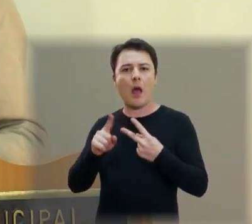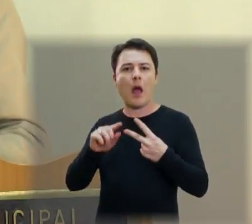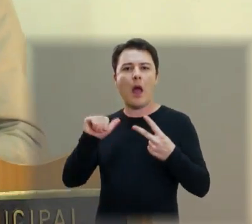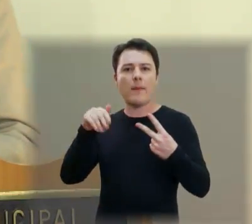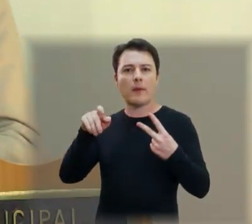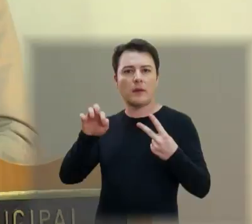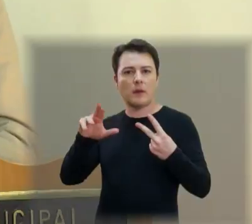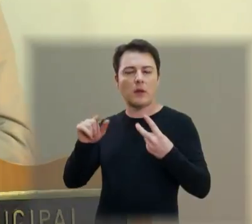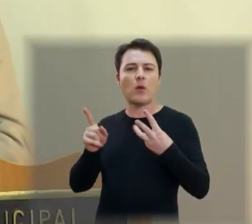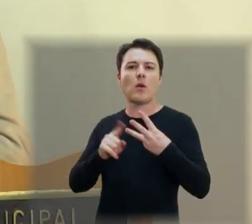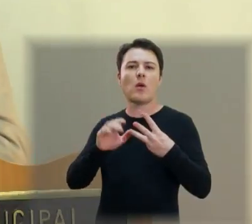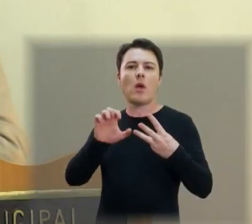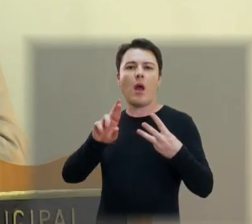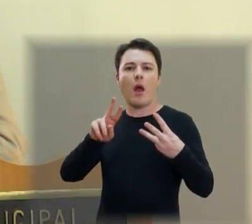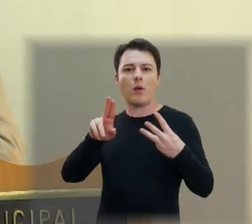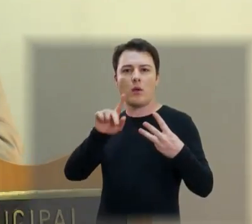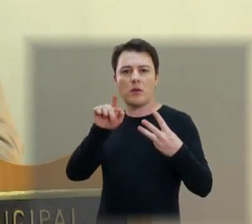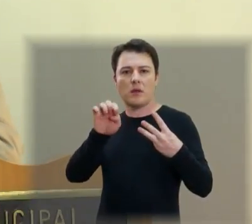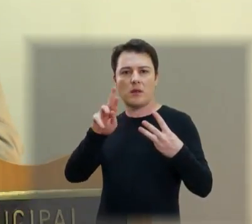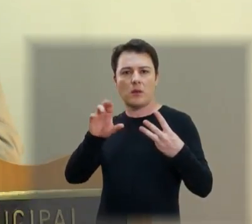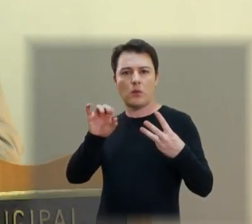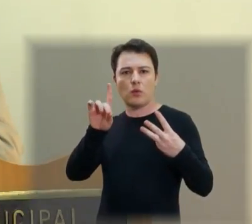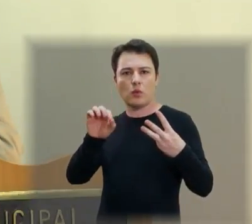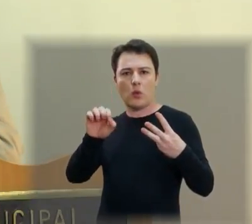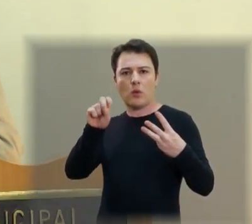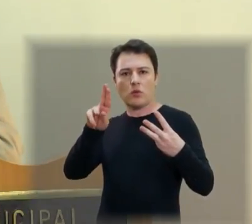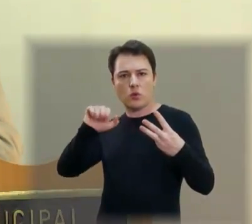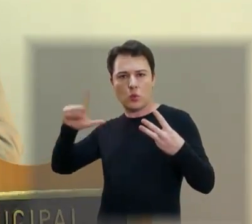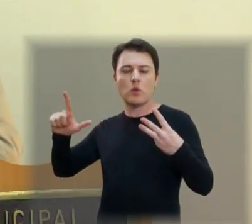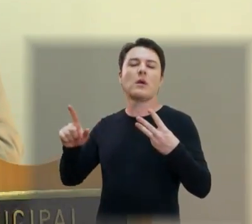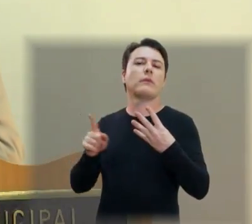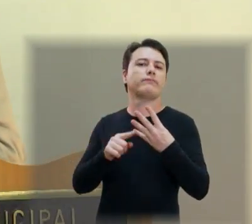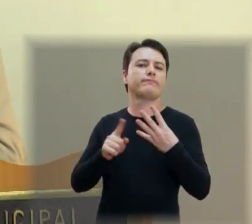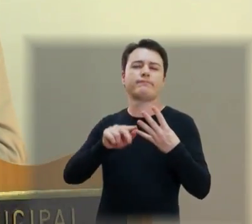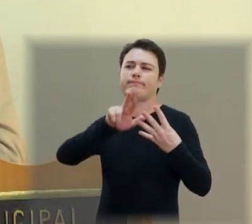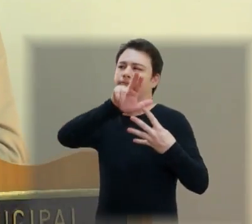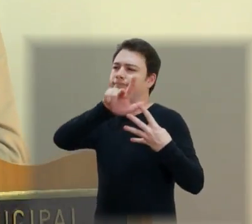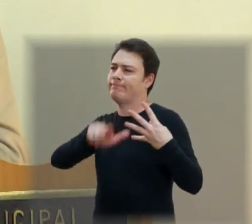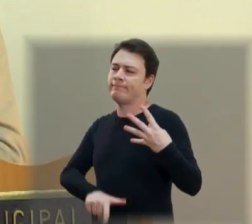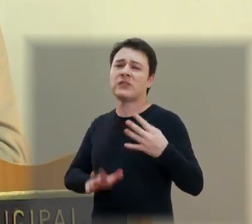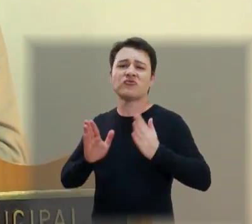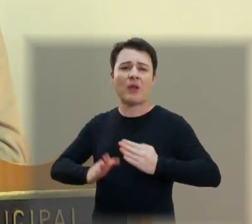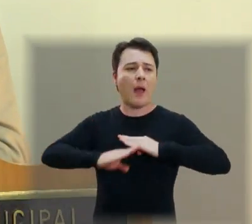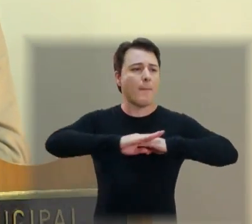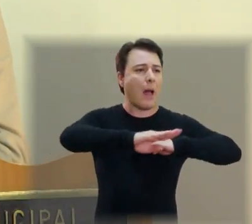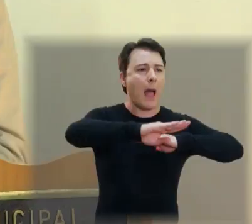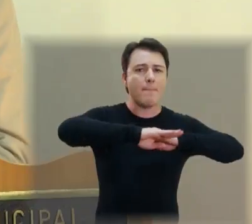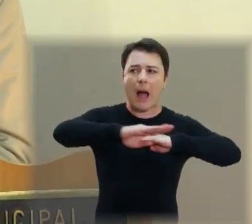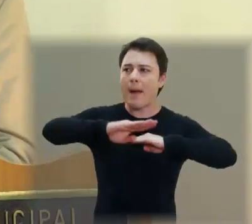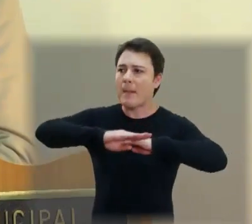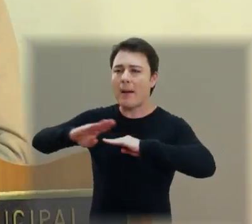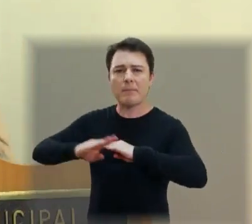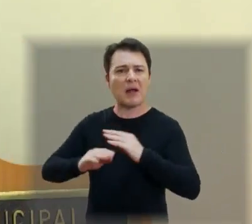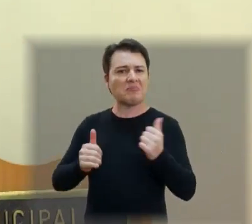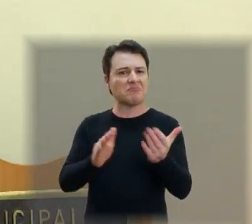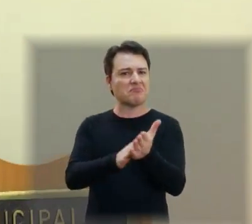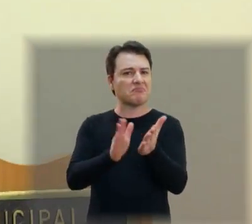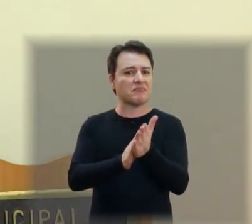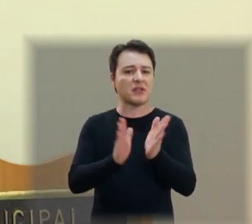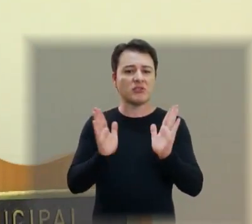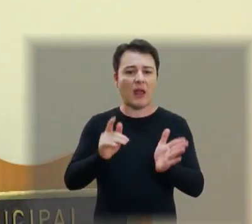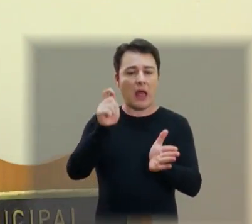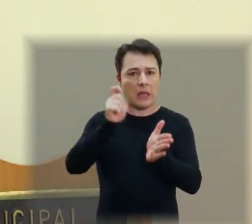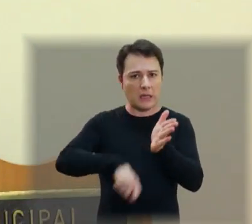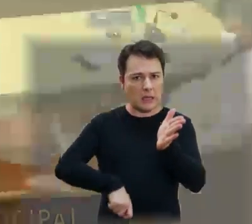do Sul, Santa Clara, Jardim Brasil. Parabéns aí pela população que vai ser contemplada com esses atendimentos. Assinatura de